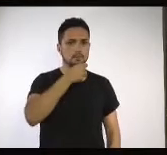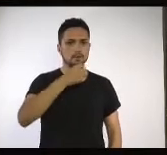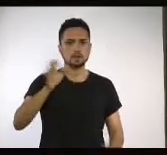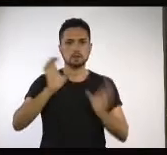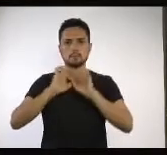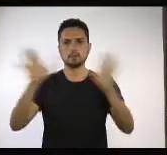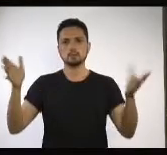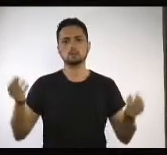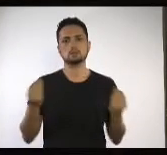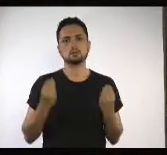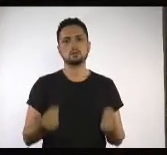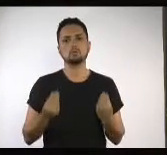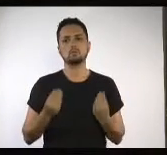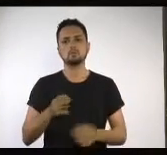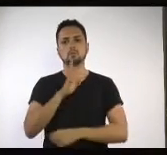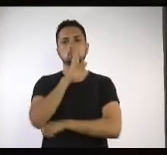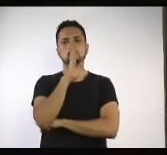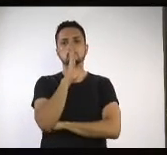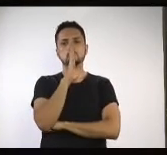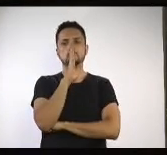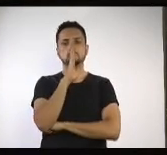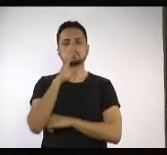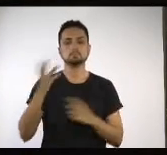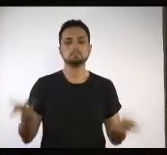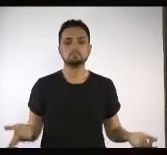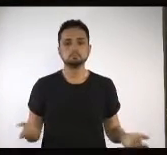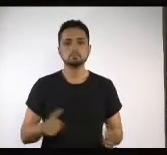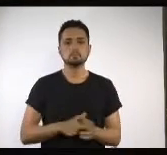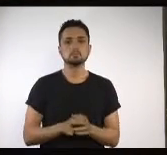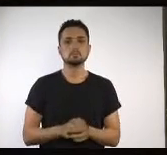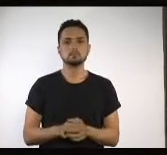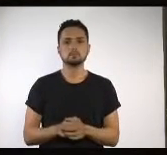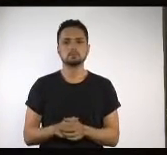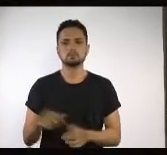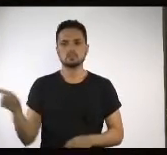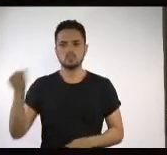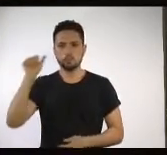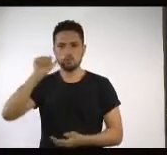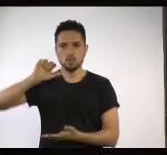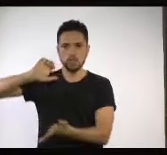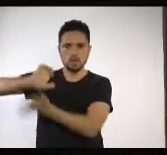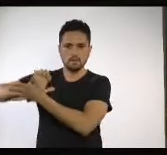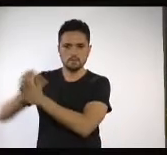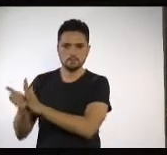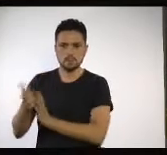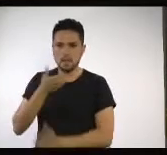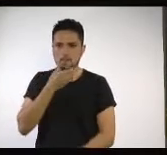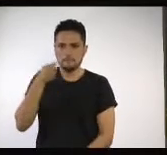do grave fato, do misógino, do covarde,